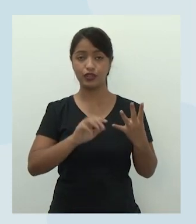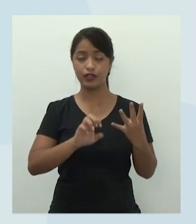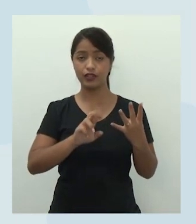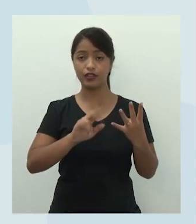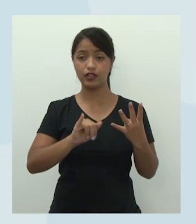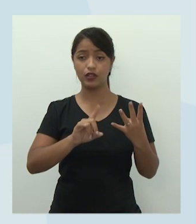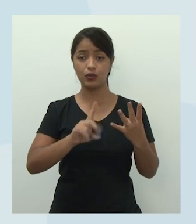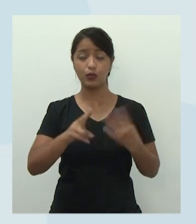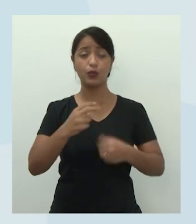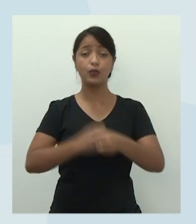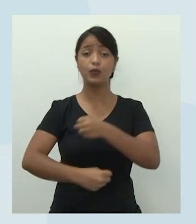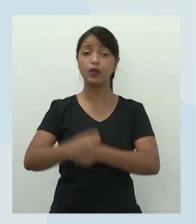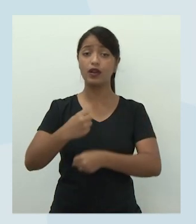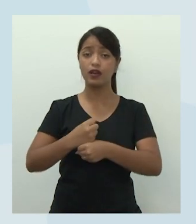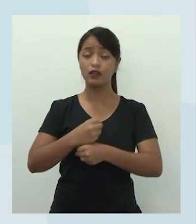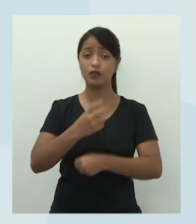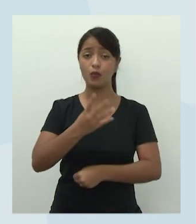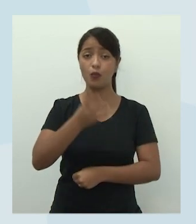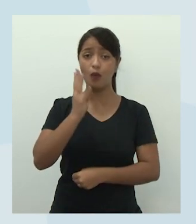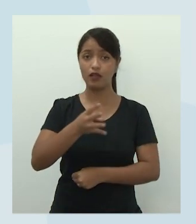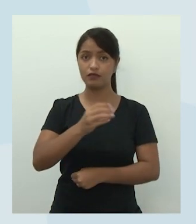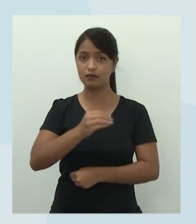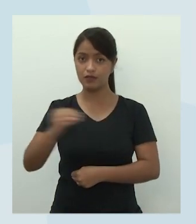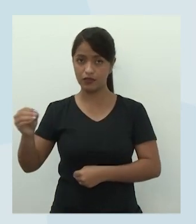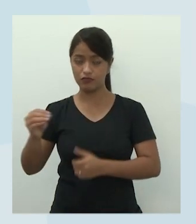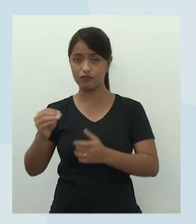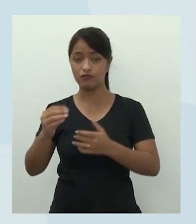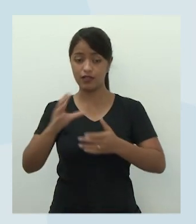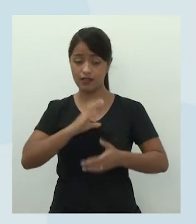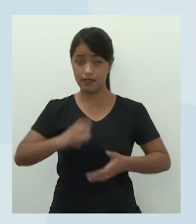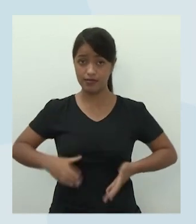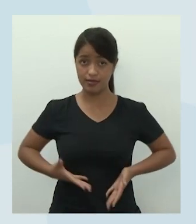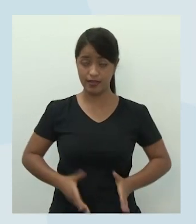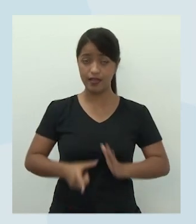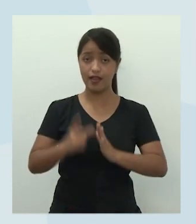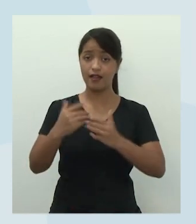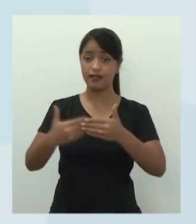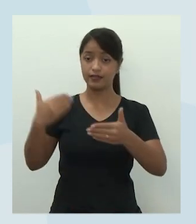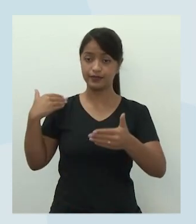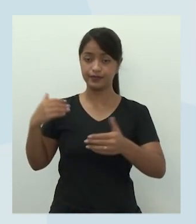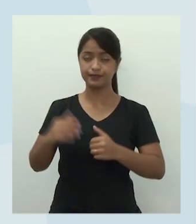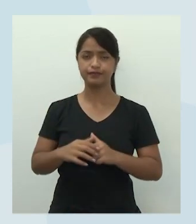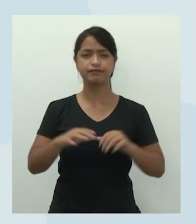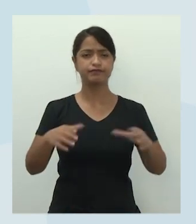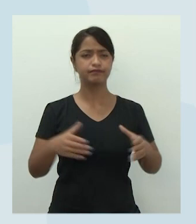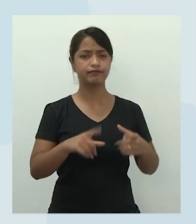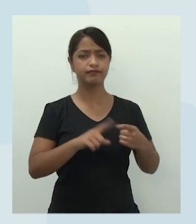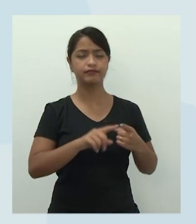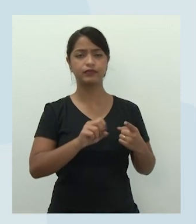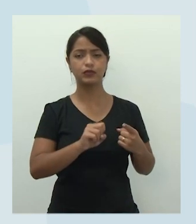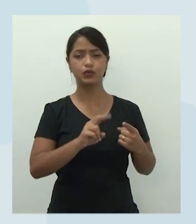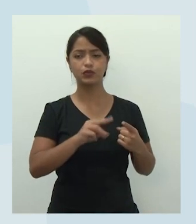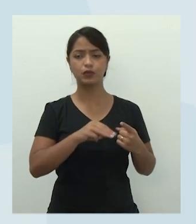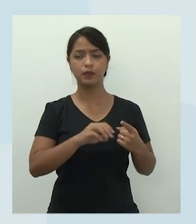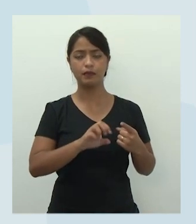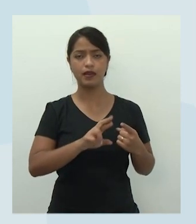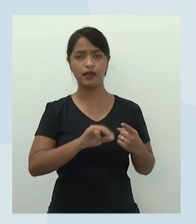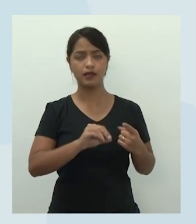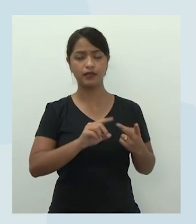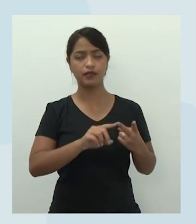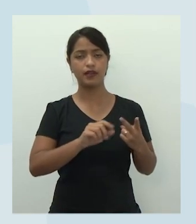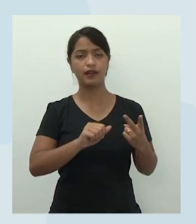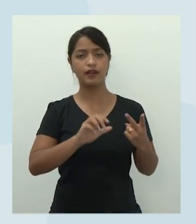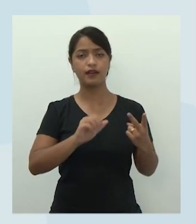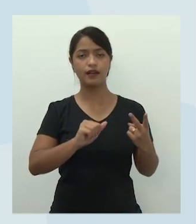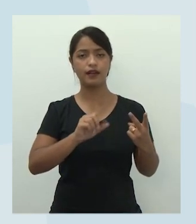ano 4000 a.C. Os sumérios e os acádios são primeiros povos aí da Mesopotâmia que foram